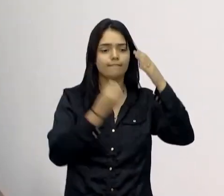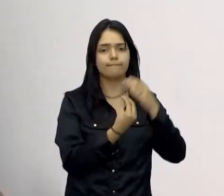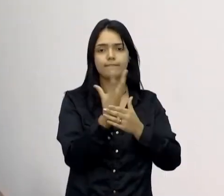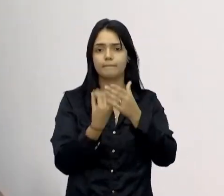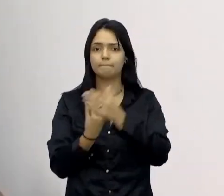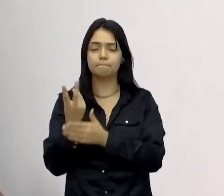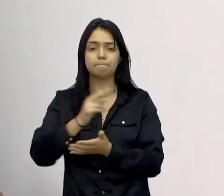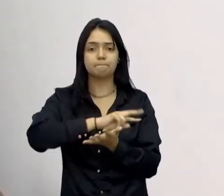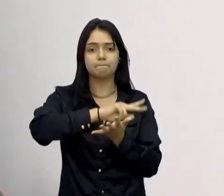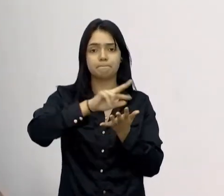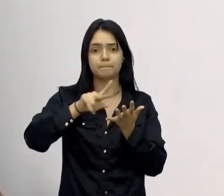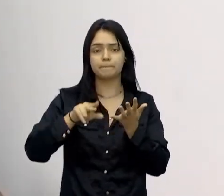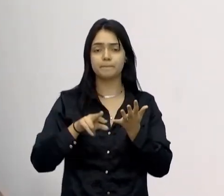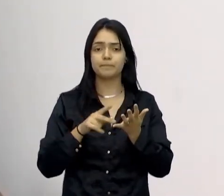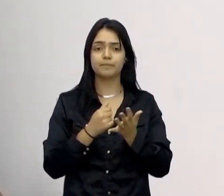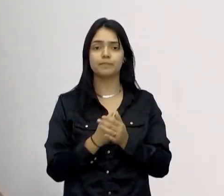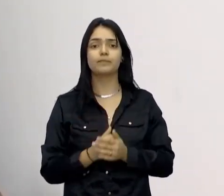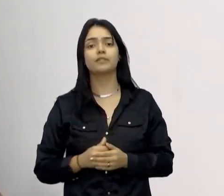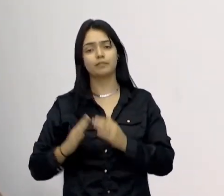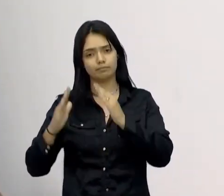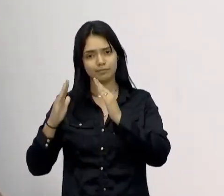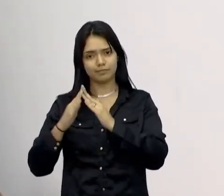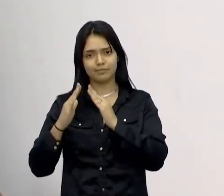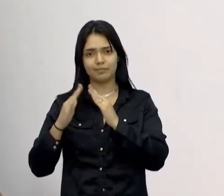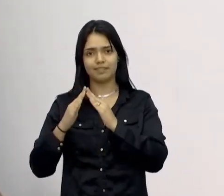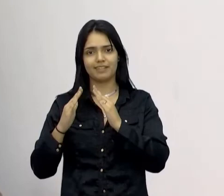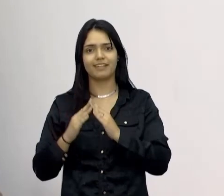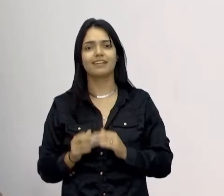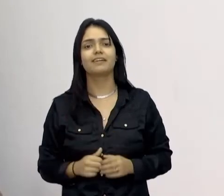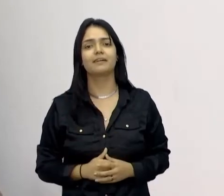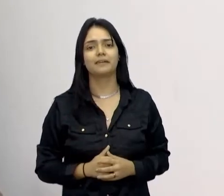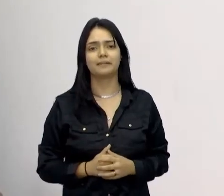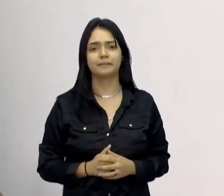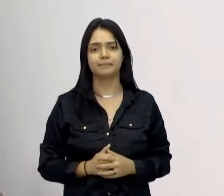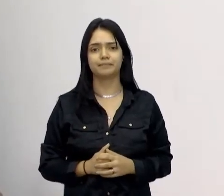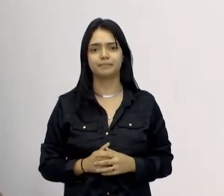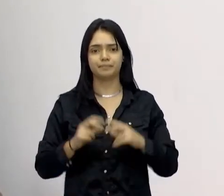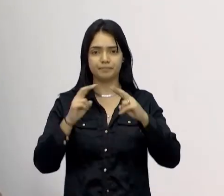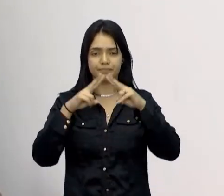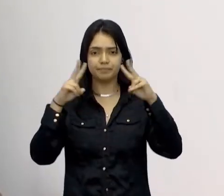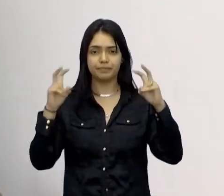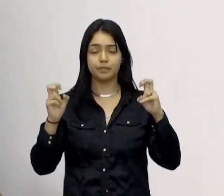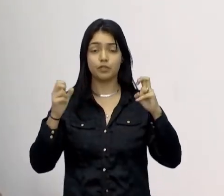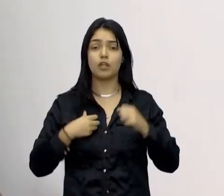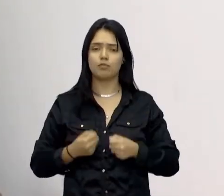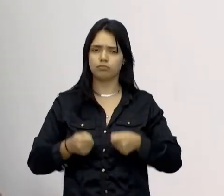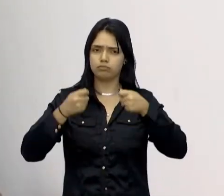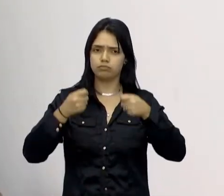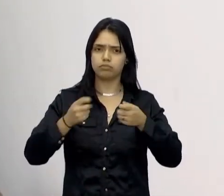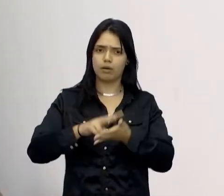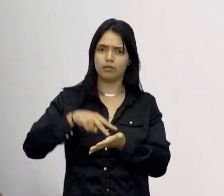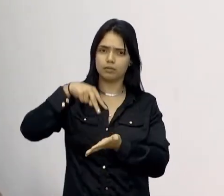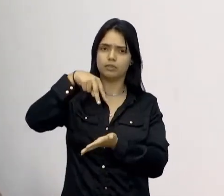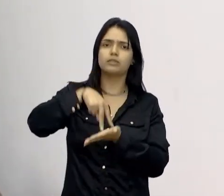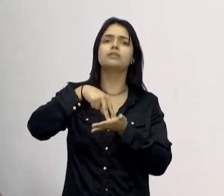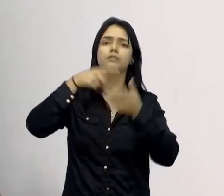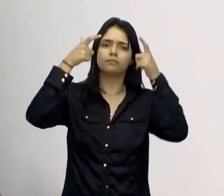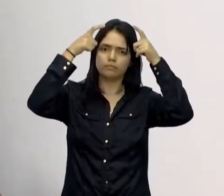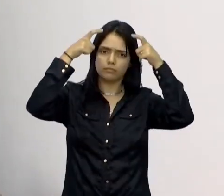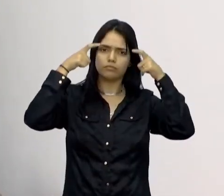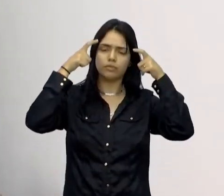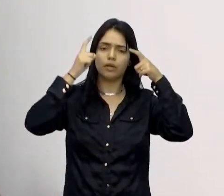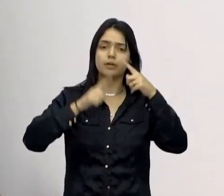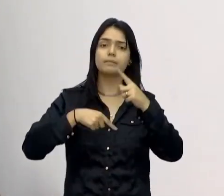surgindo através dos Habsburgos, que se consolidaram no poder, principalmente depois